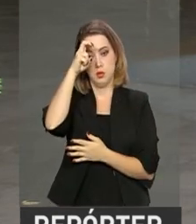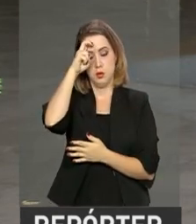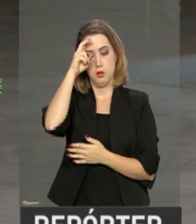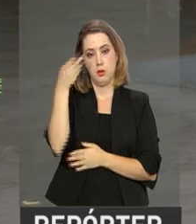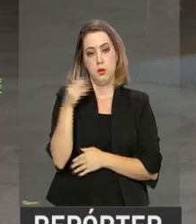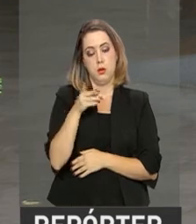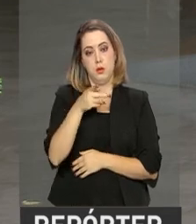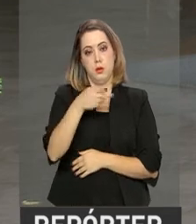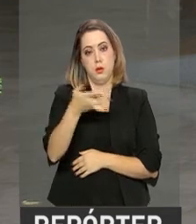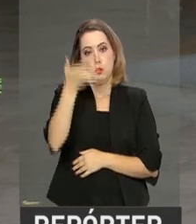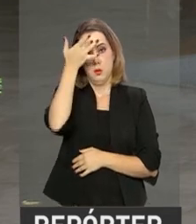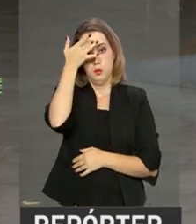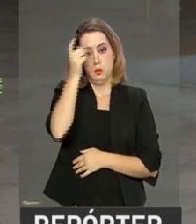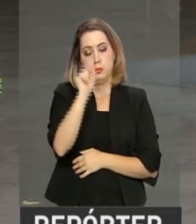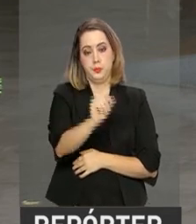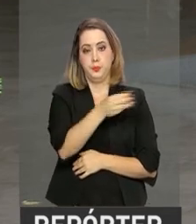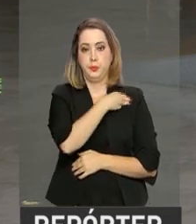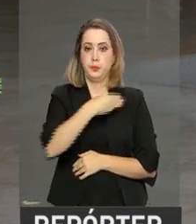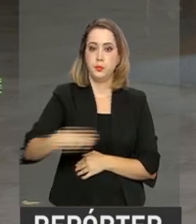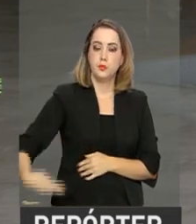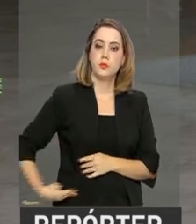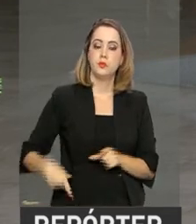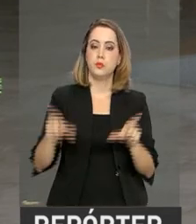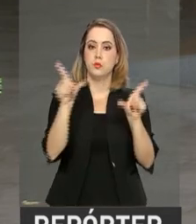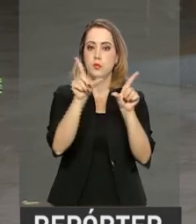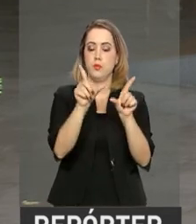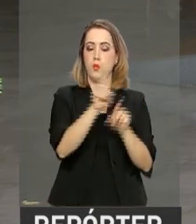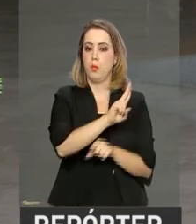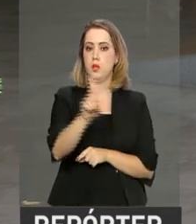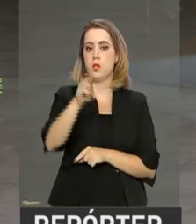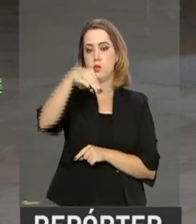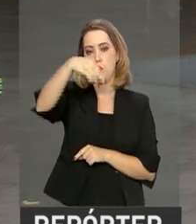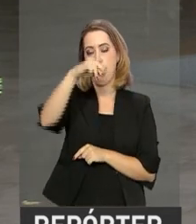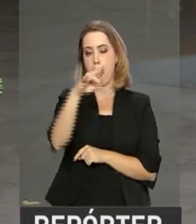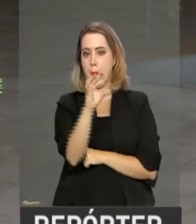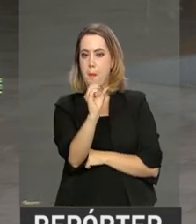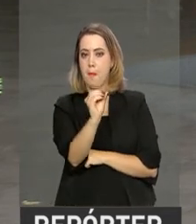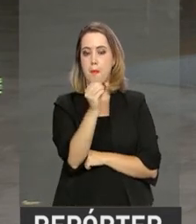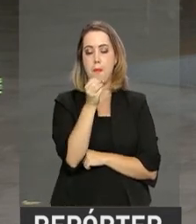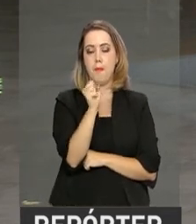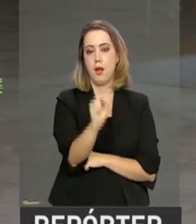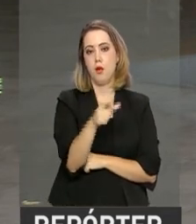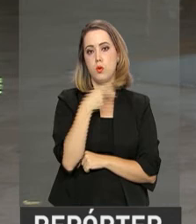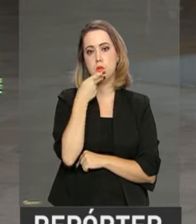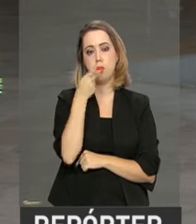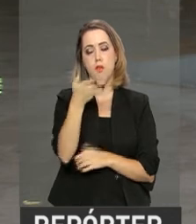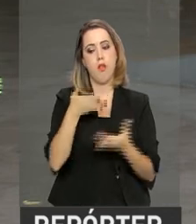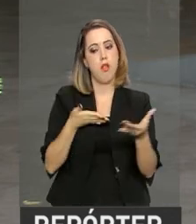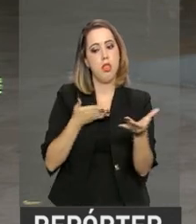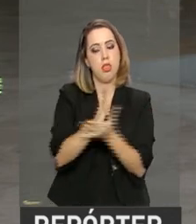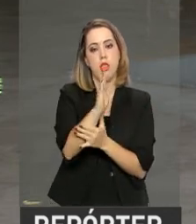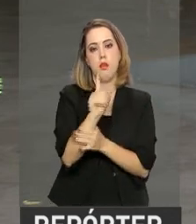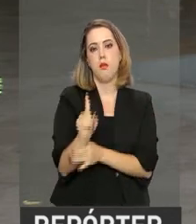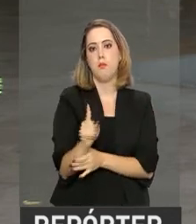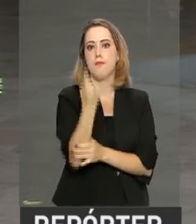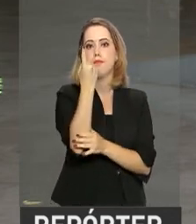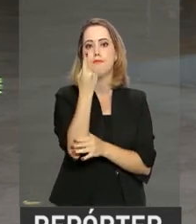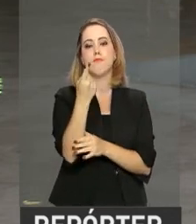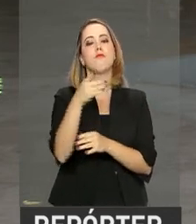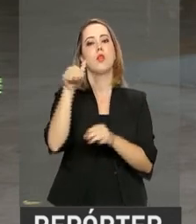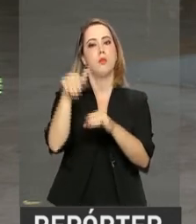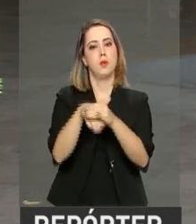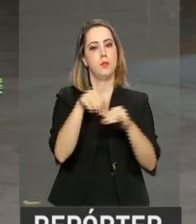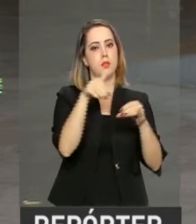na índia o ministro marcos pereira também comentou a aprovação em primeiro turno da proposta de emenda constitucional